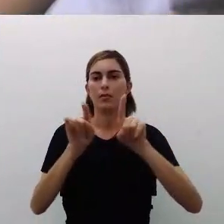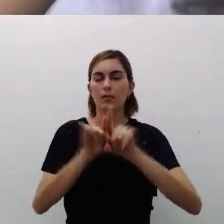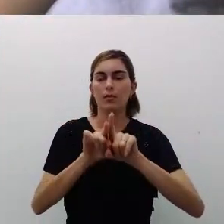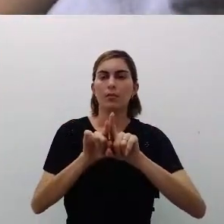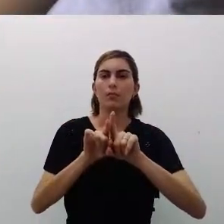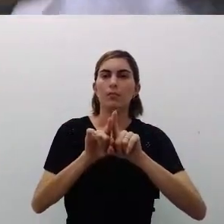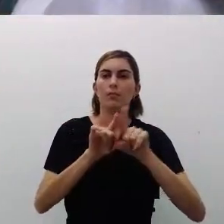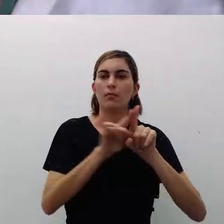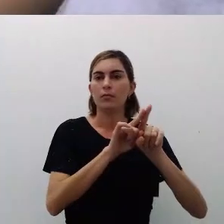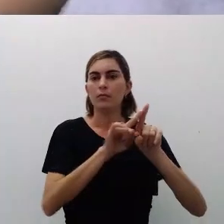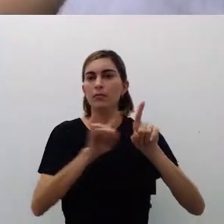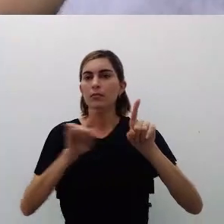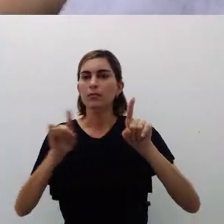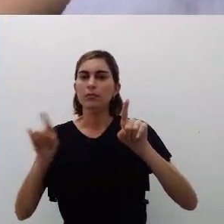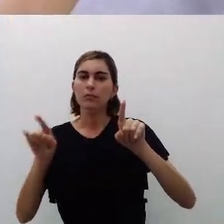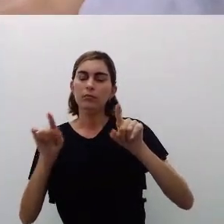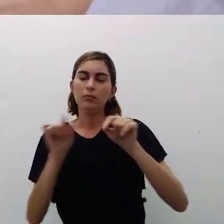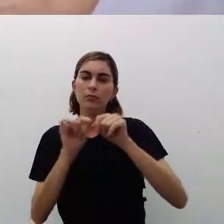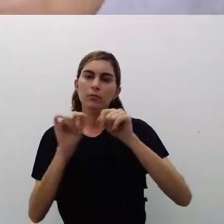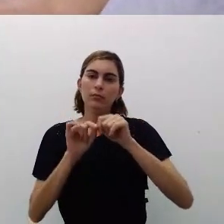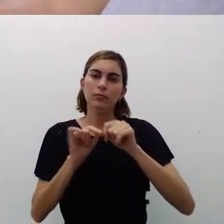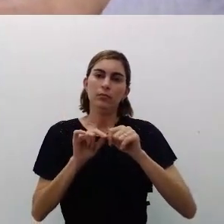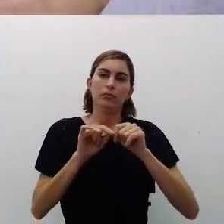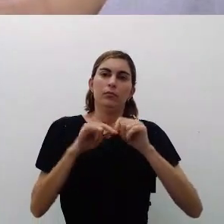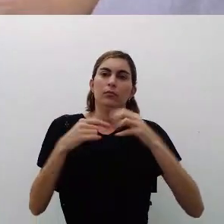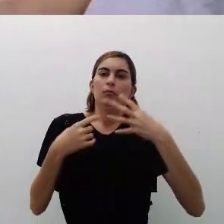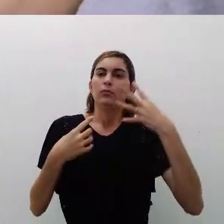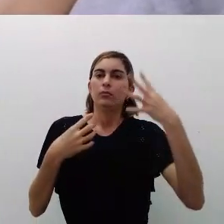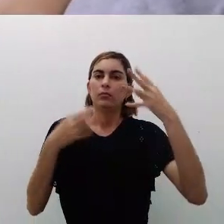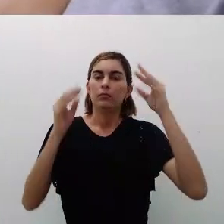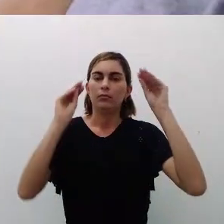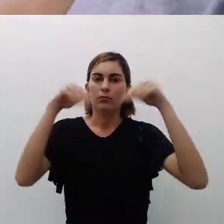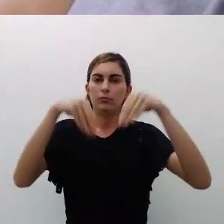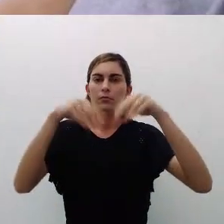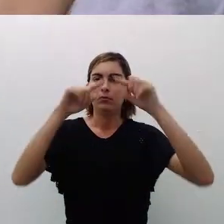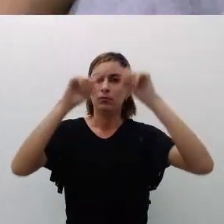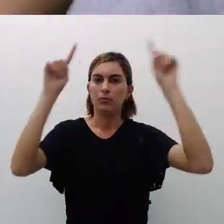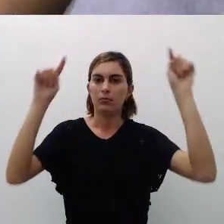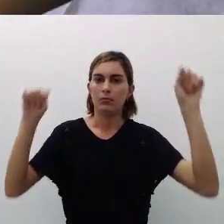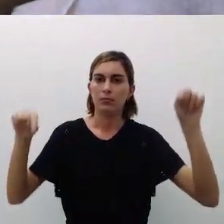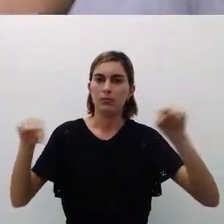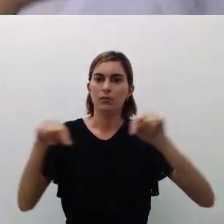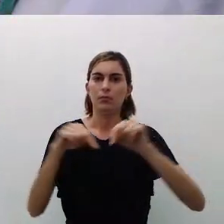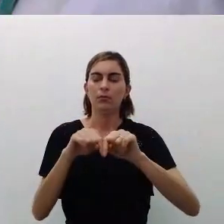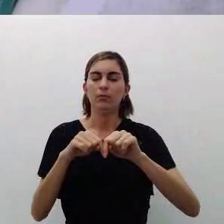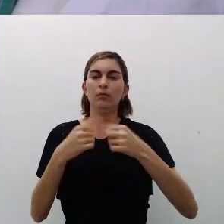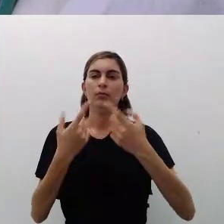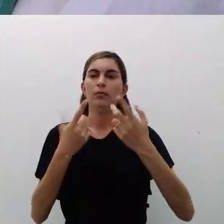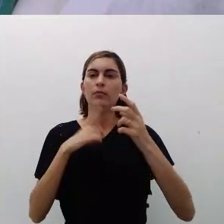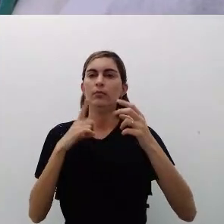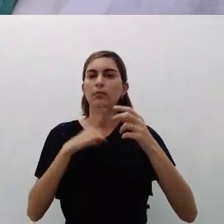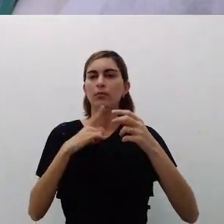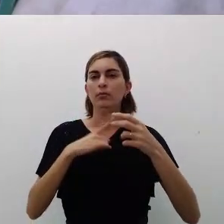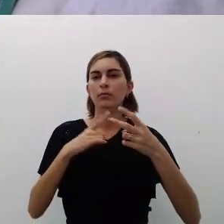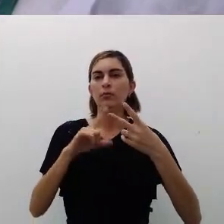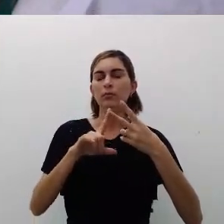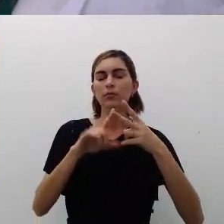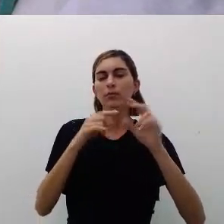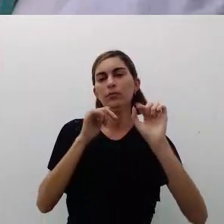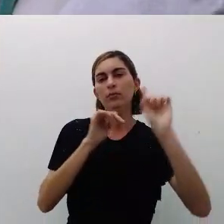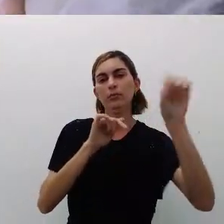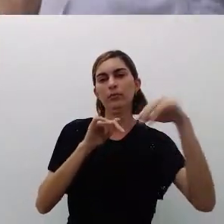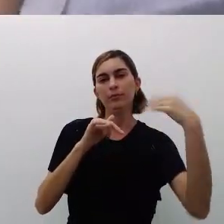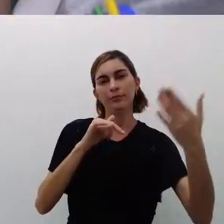biombo, quadro dentro do espaço. Então a gente tem tanto lá